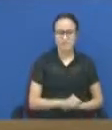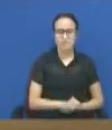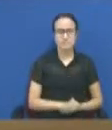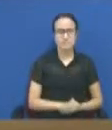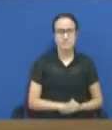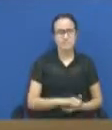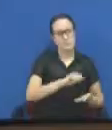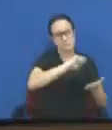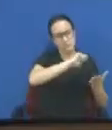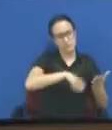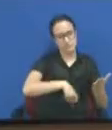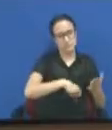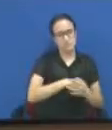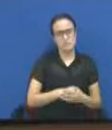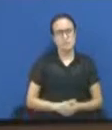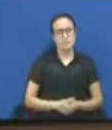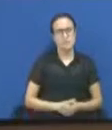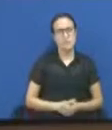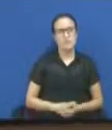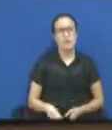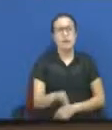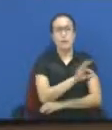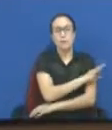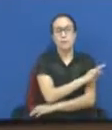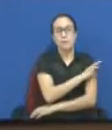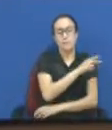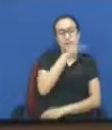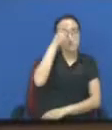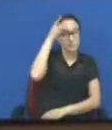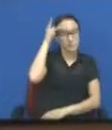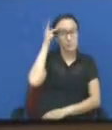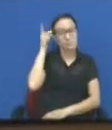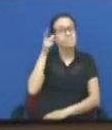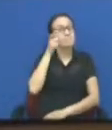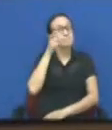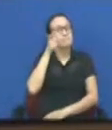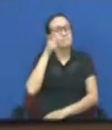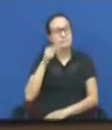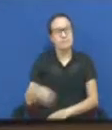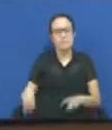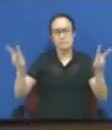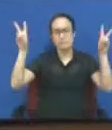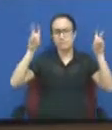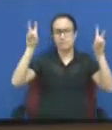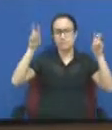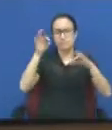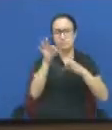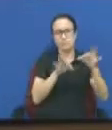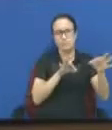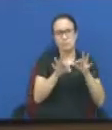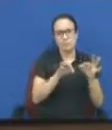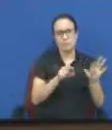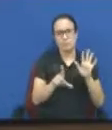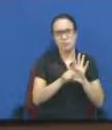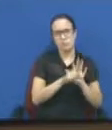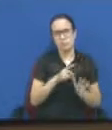Interessado, excelentíssimo senhor prefeito municipal de Limeira. Assunto: projeto de lei número